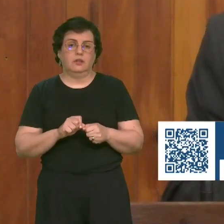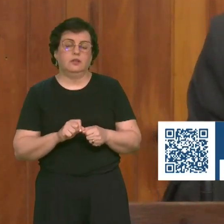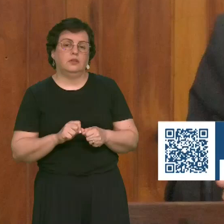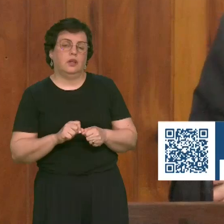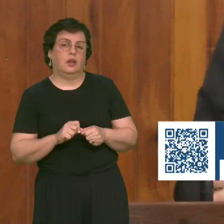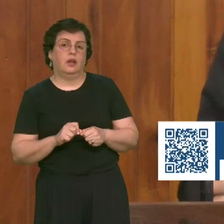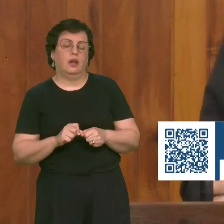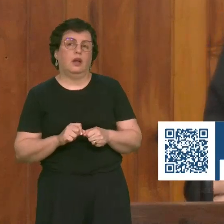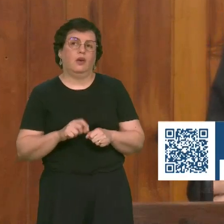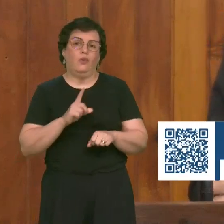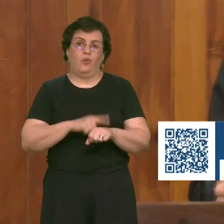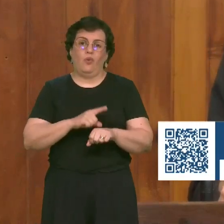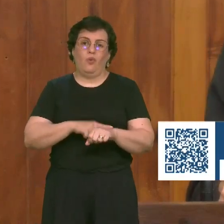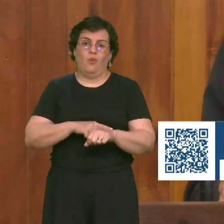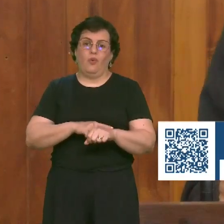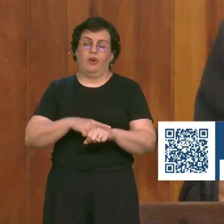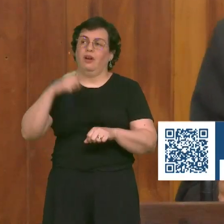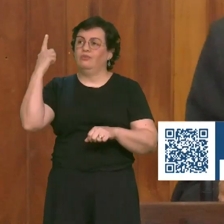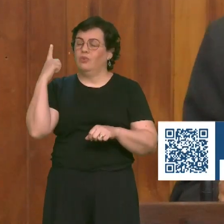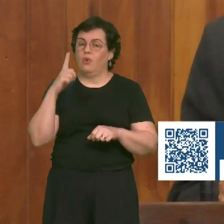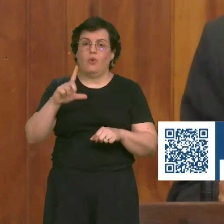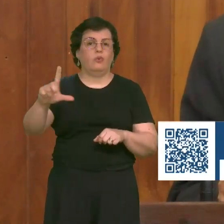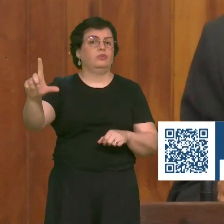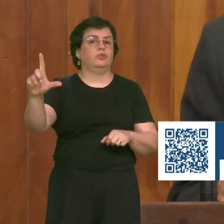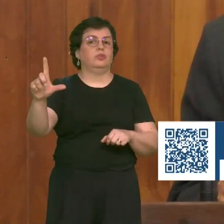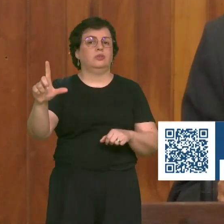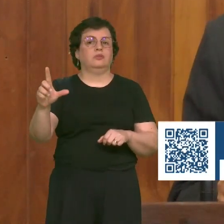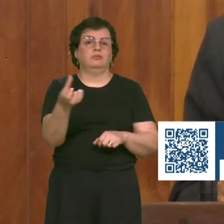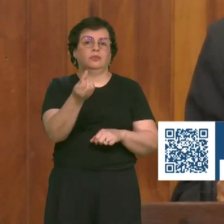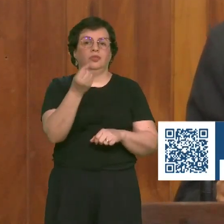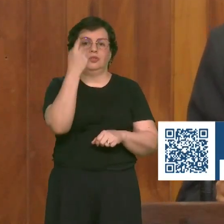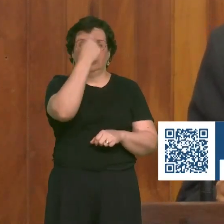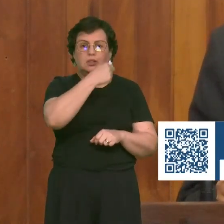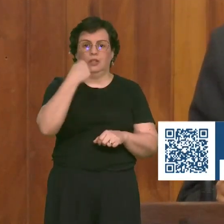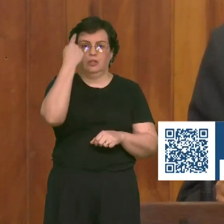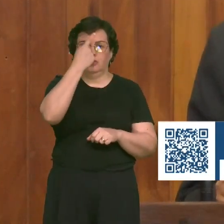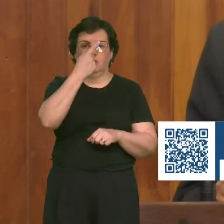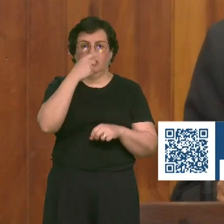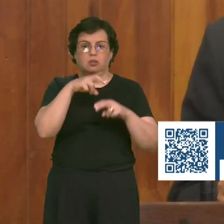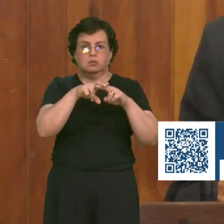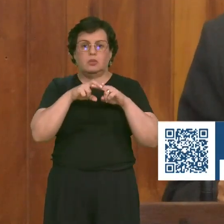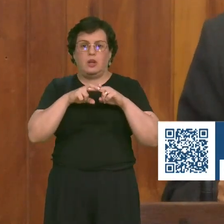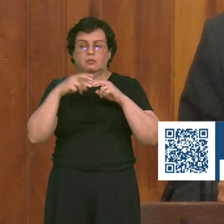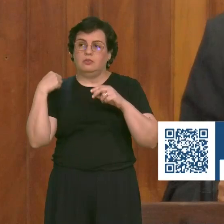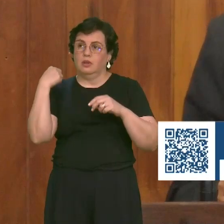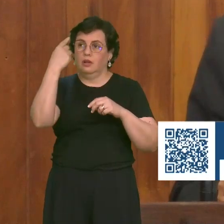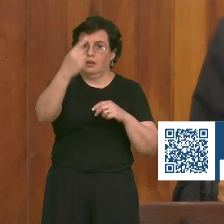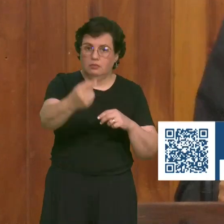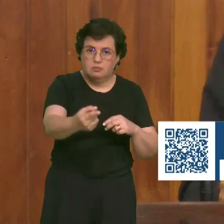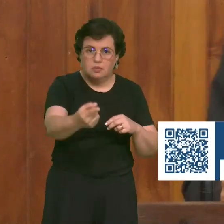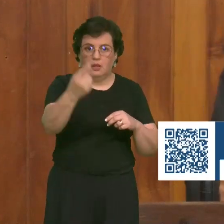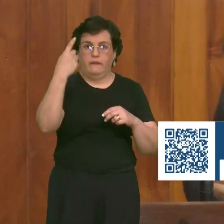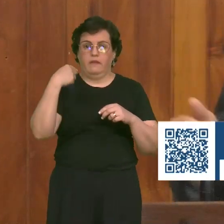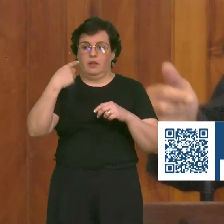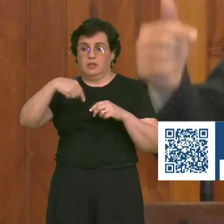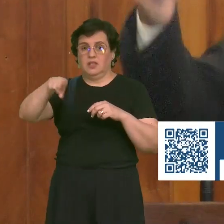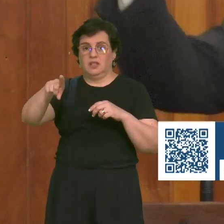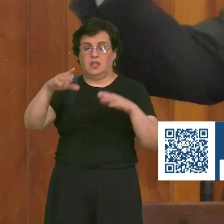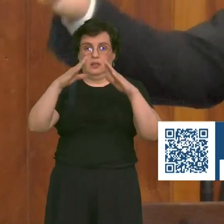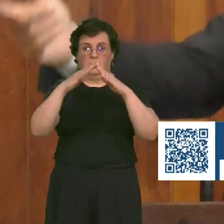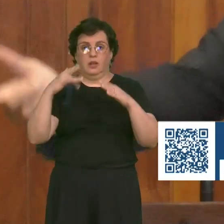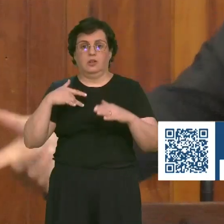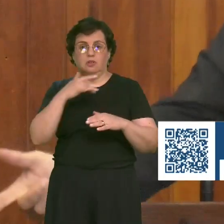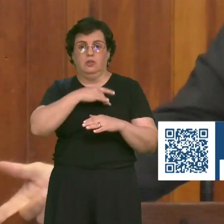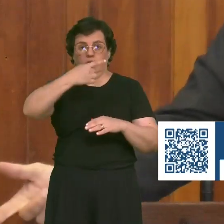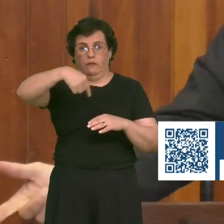horária direta de 6 horas porque tem também a questão do deslocamento ela sai da unidade de saúde e